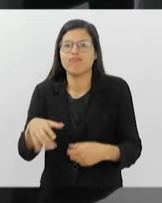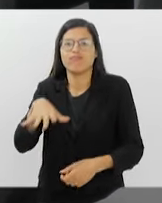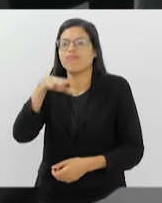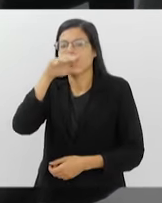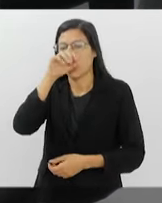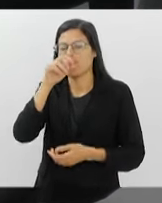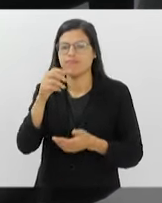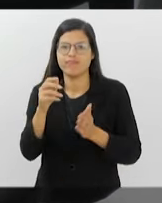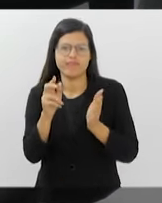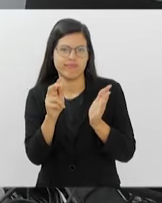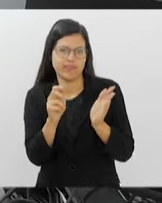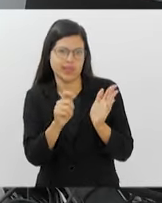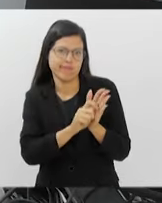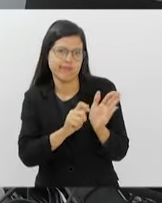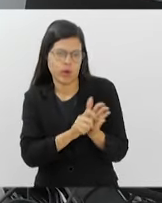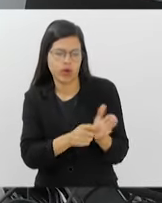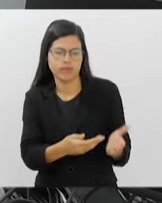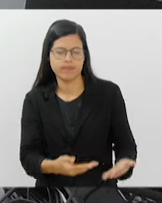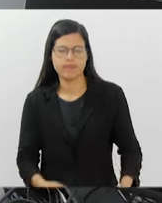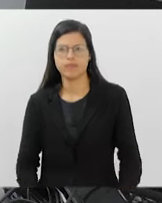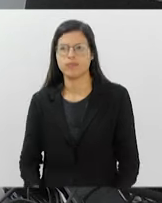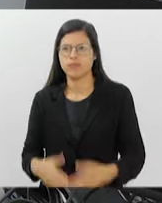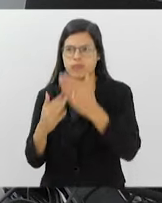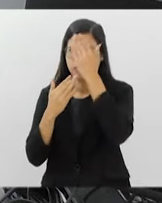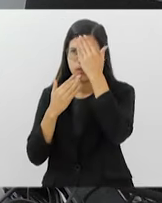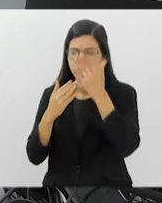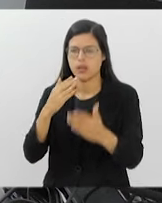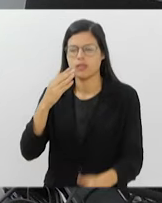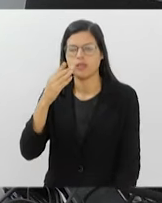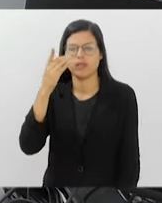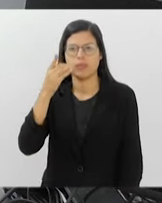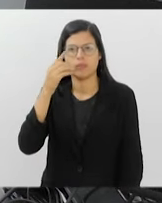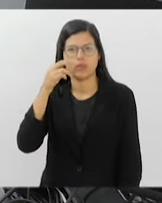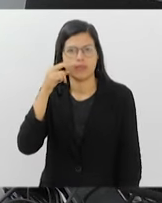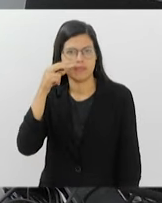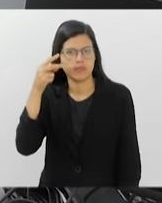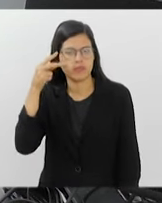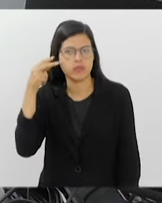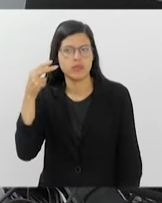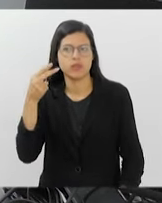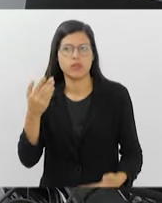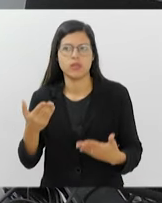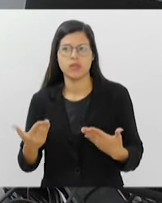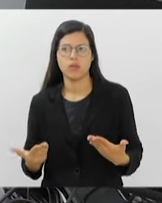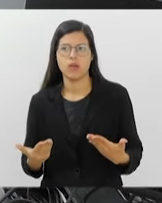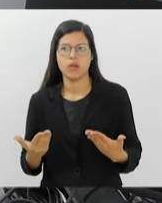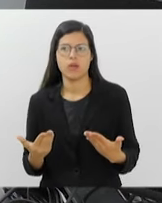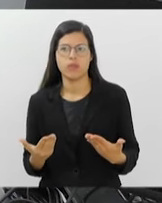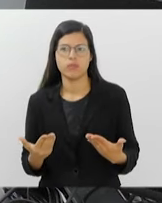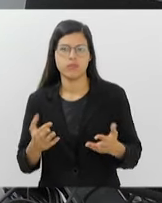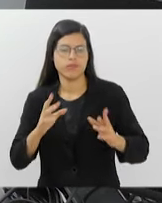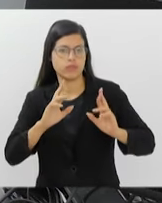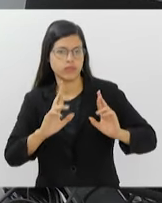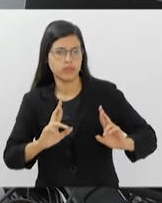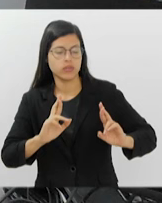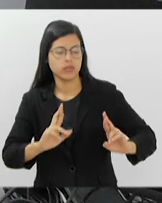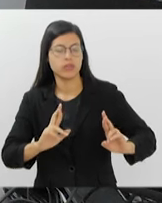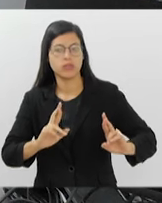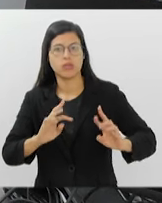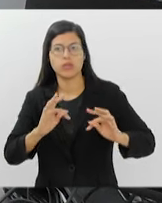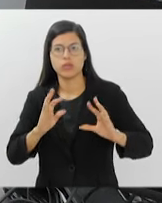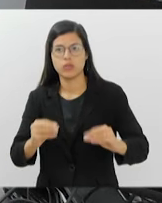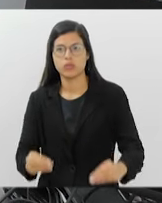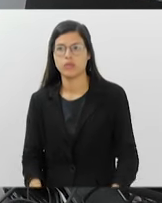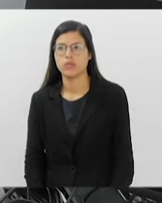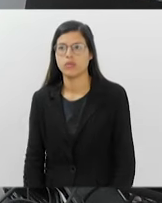Muito obrigado tia Ju bom finalizando então a gente deseja a todos que o evento seja um sucesso presidente Presidente